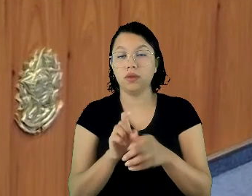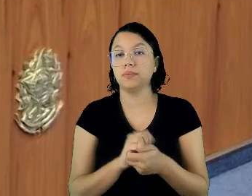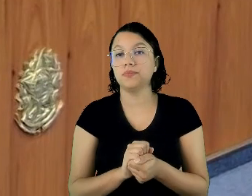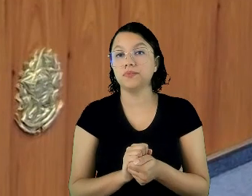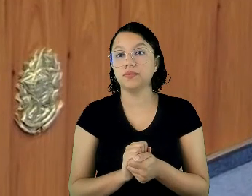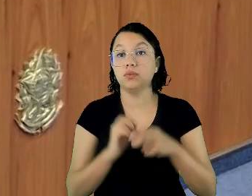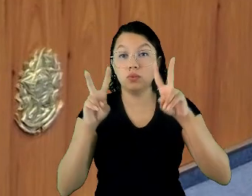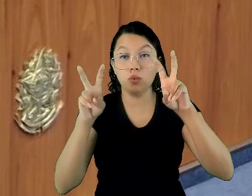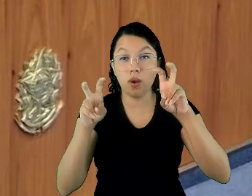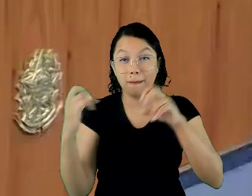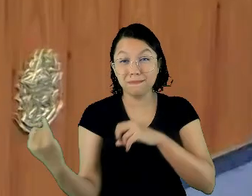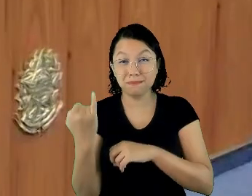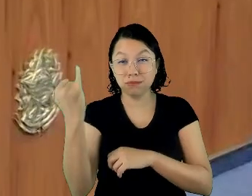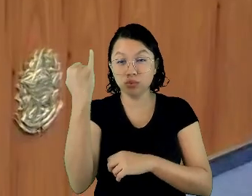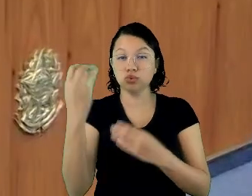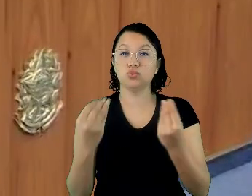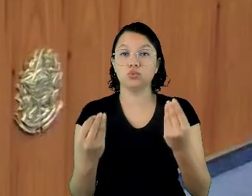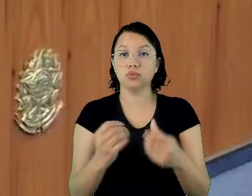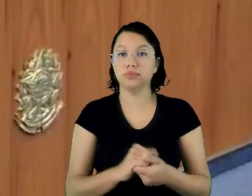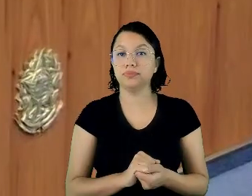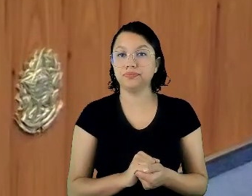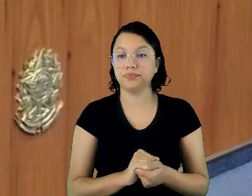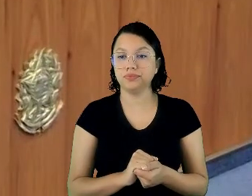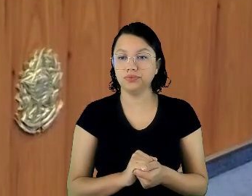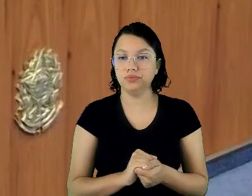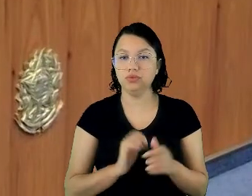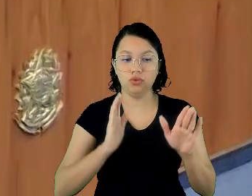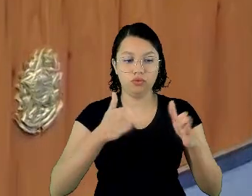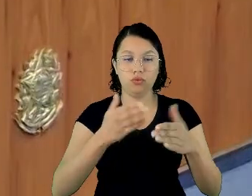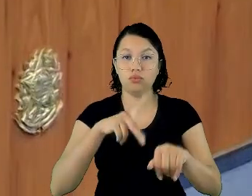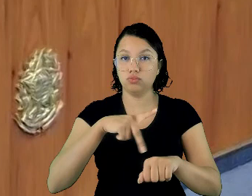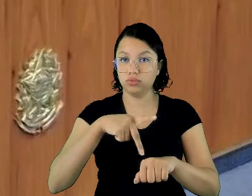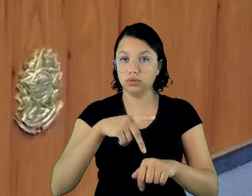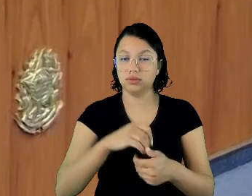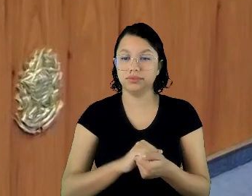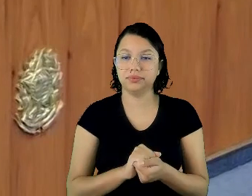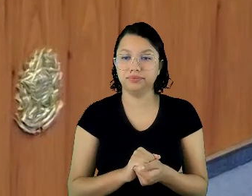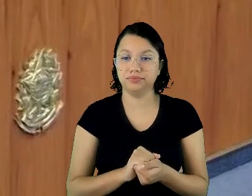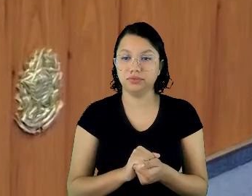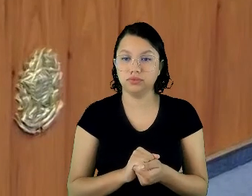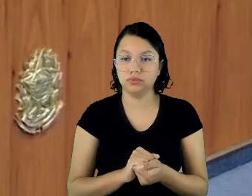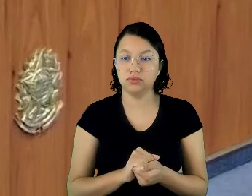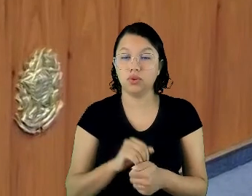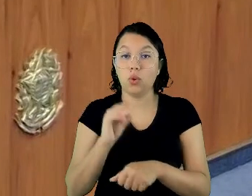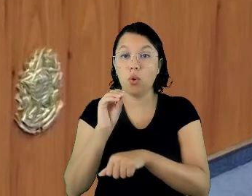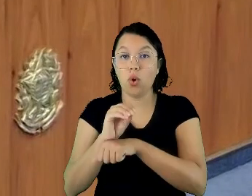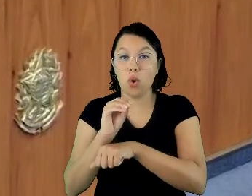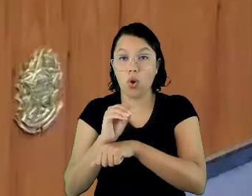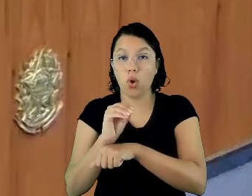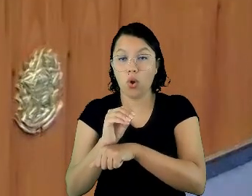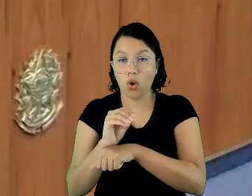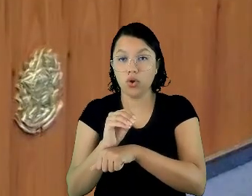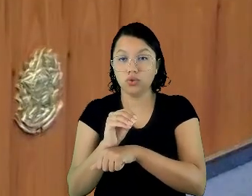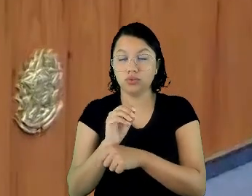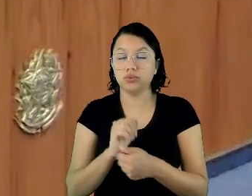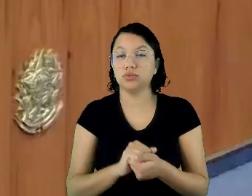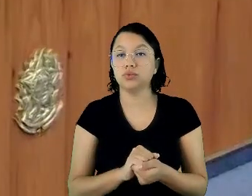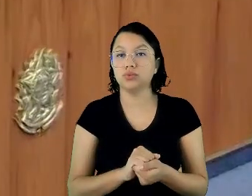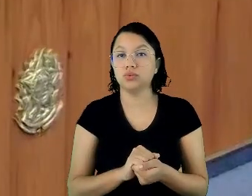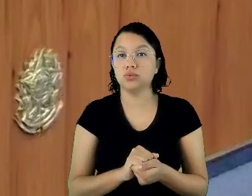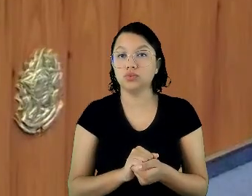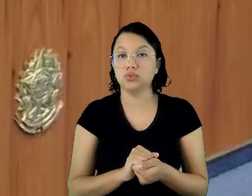absoluta importância para o país, que é a preservação dos interesses ambientais.